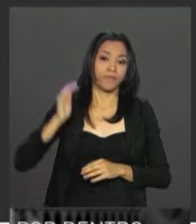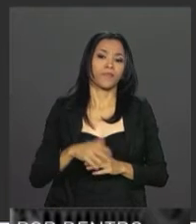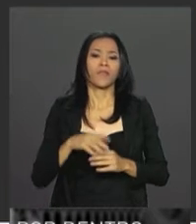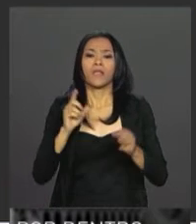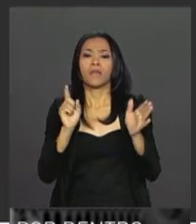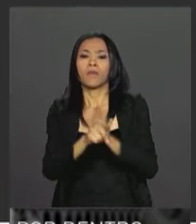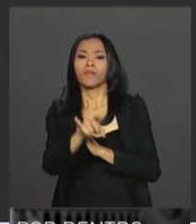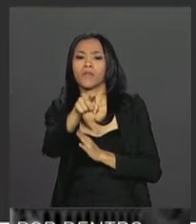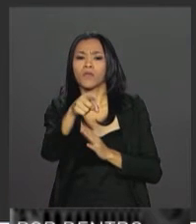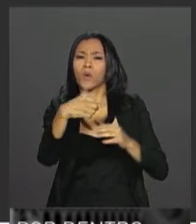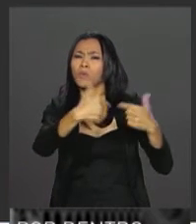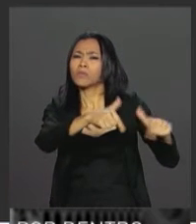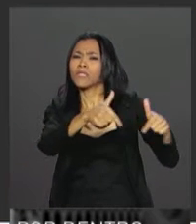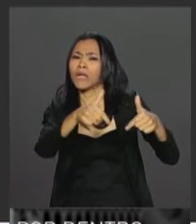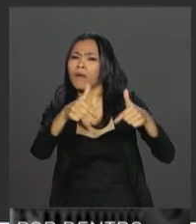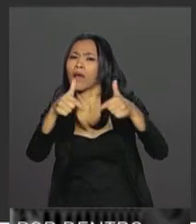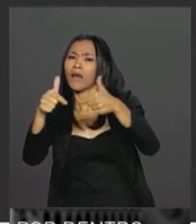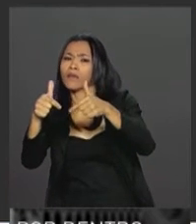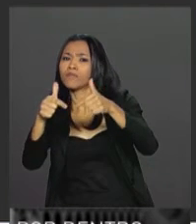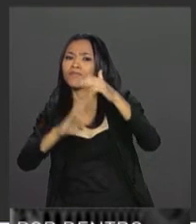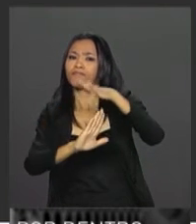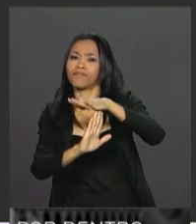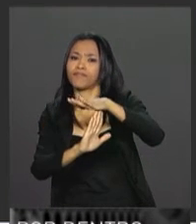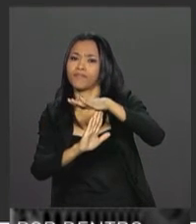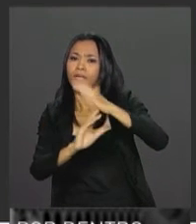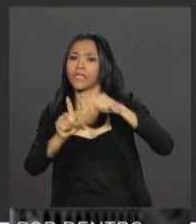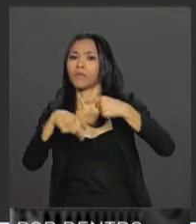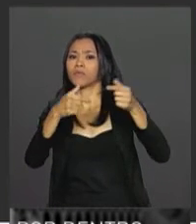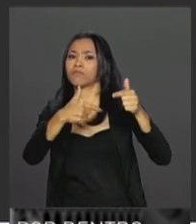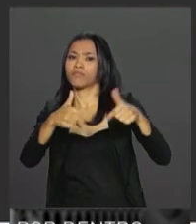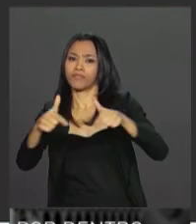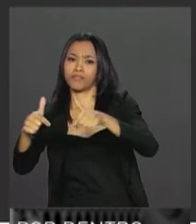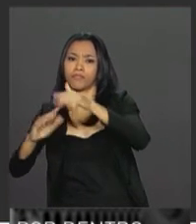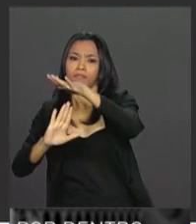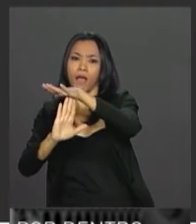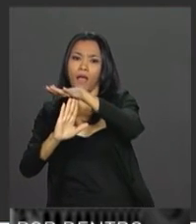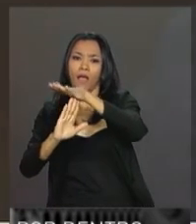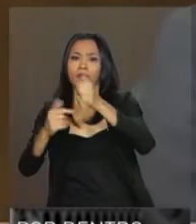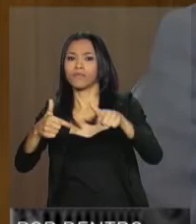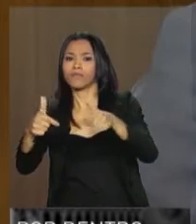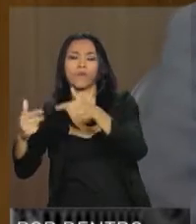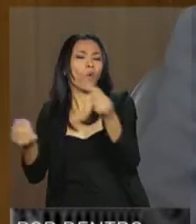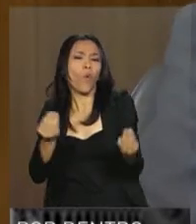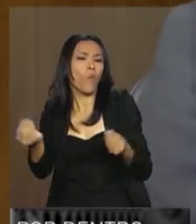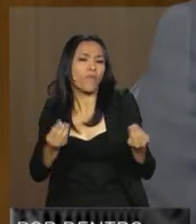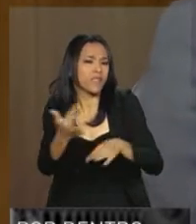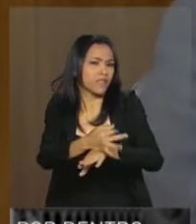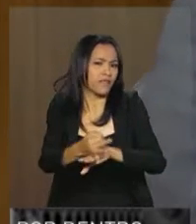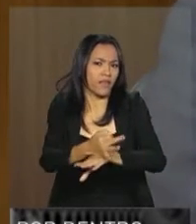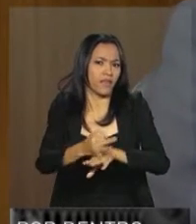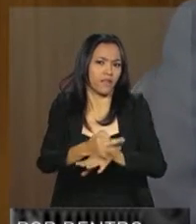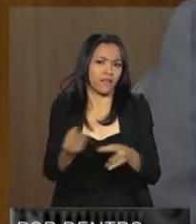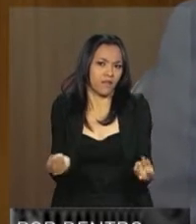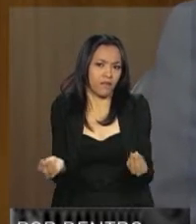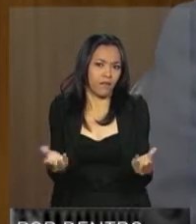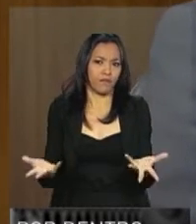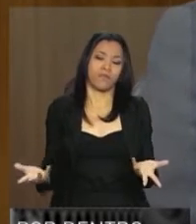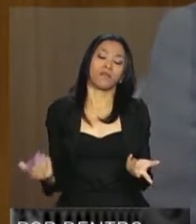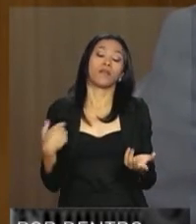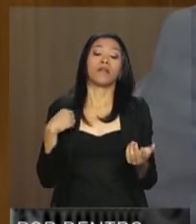como é que fica a questão das férias ministro bom-dia questão das férias para o trabalho intermitente esse